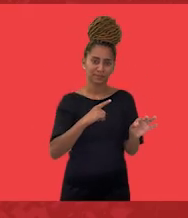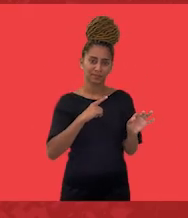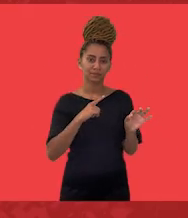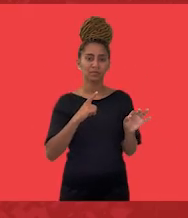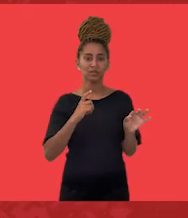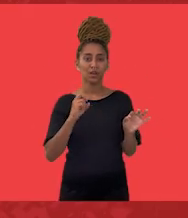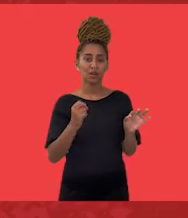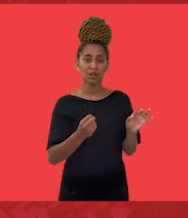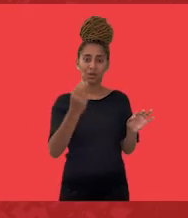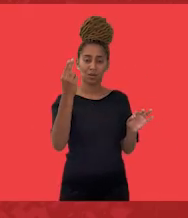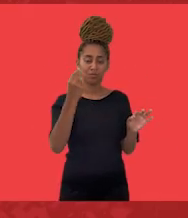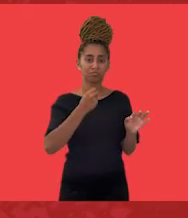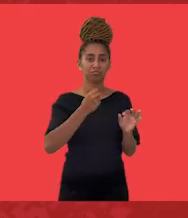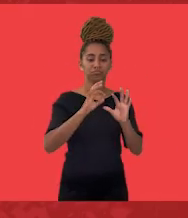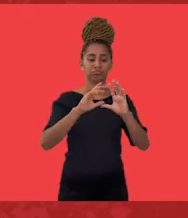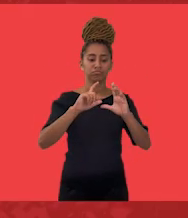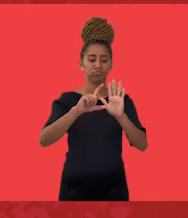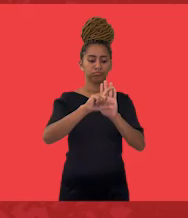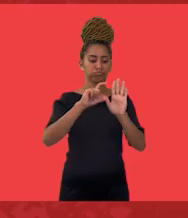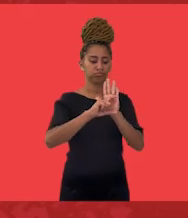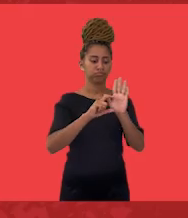plateia de paredes discretas.